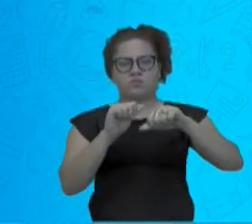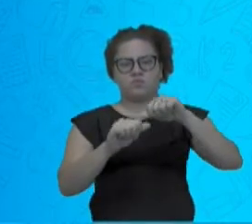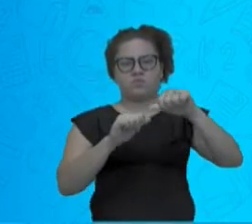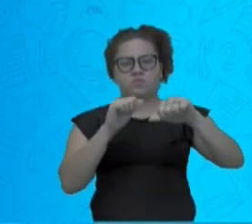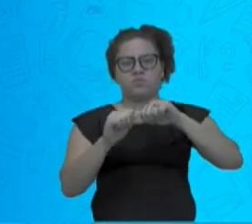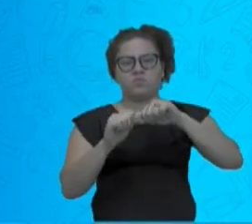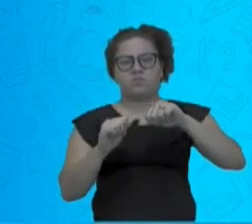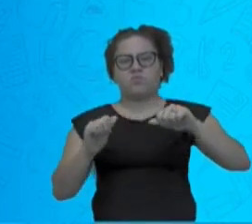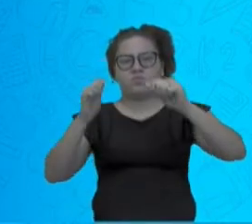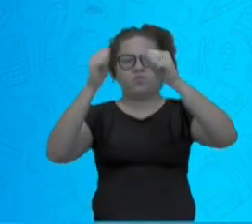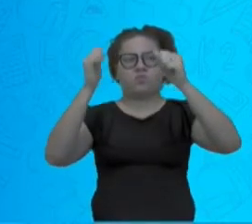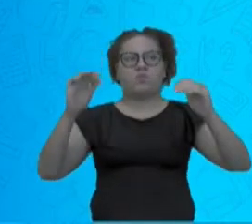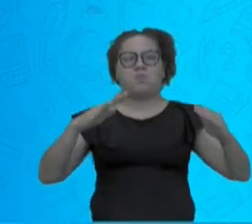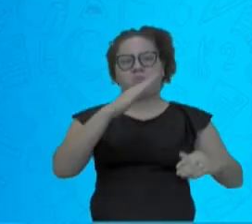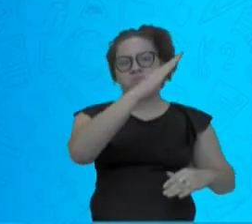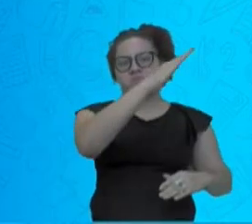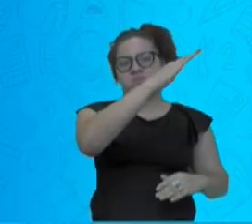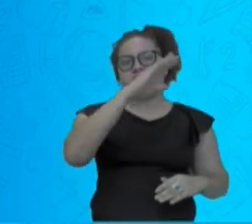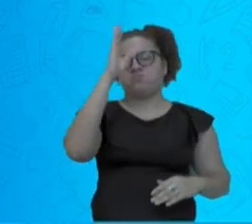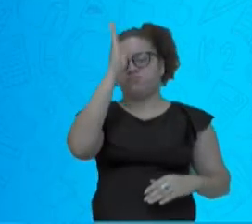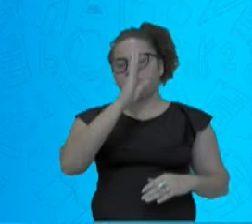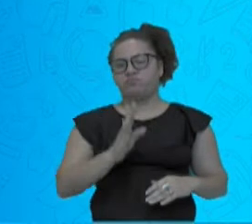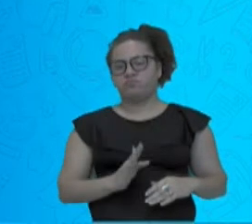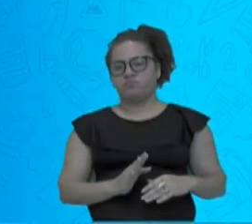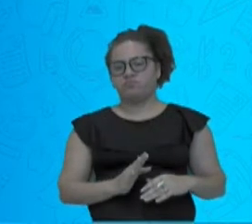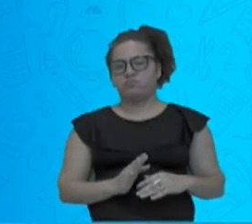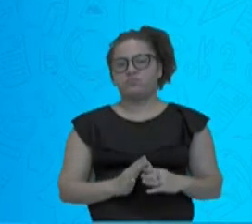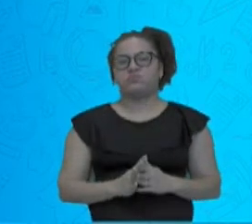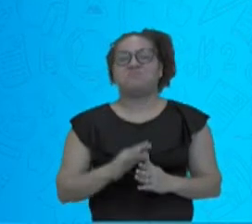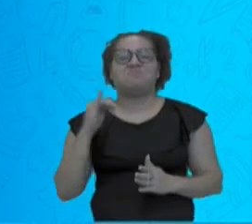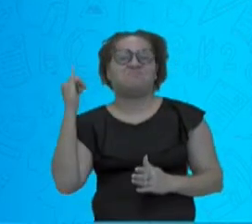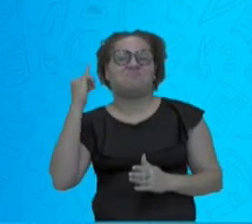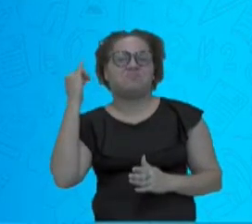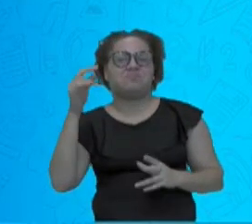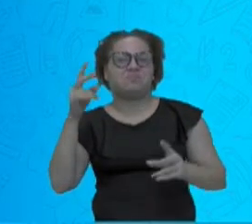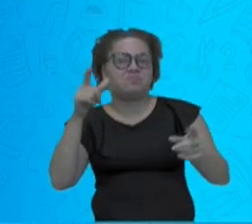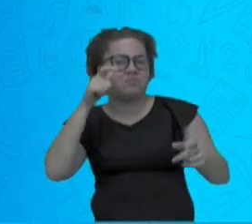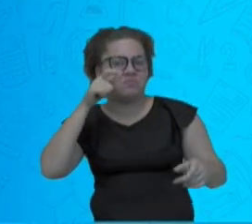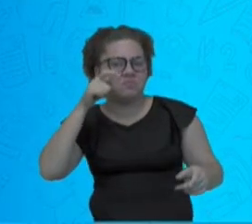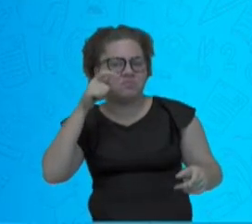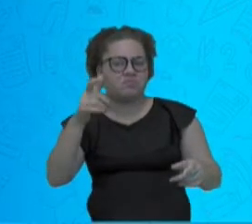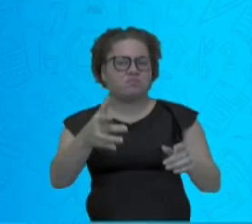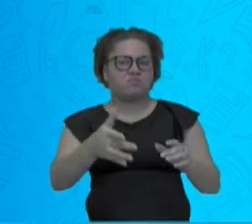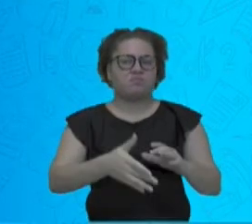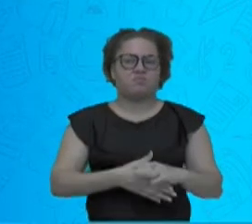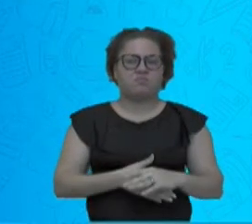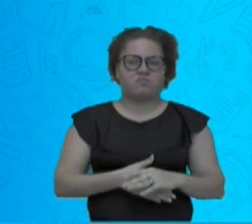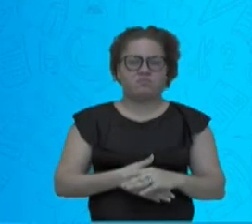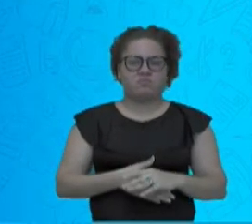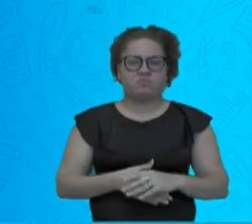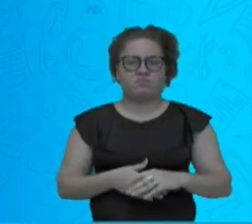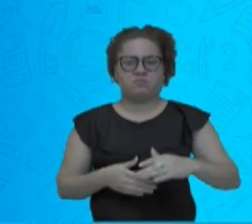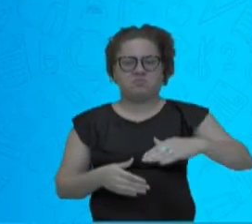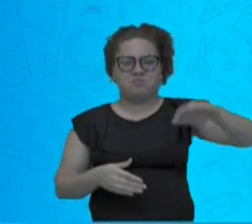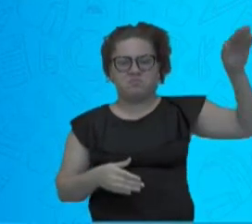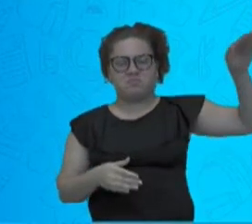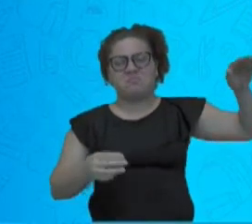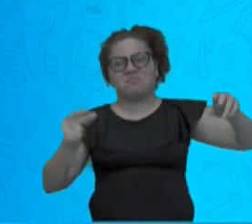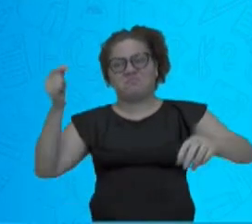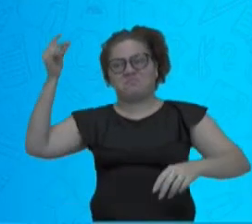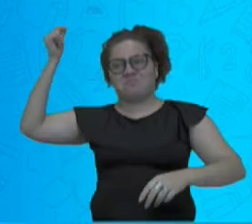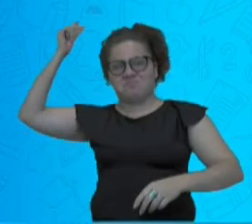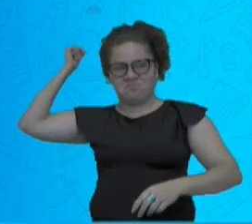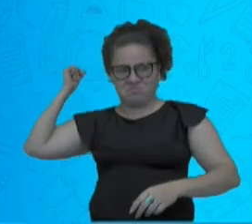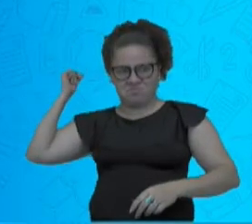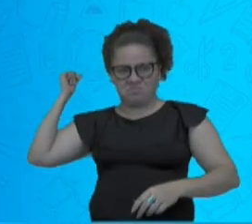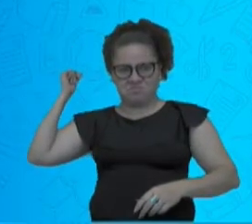relevo. E é uma coisa interessante, porque o nosso relevo é tão antigo, e aí